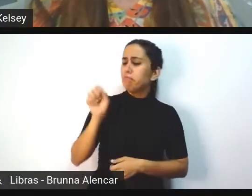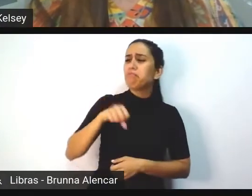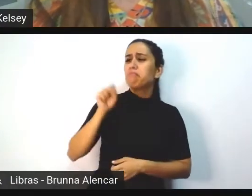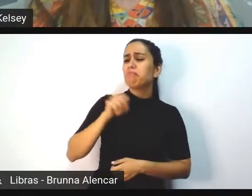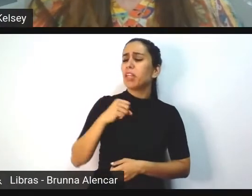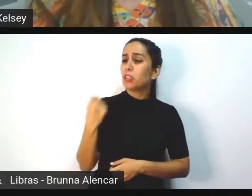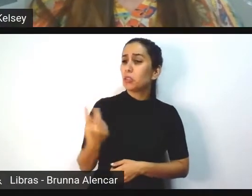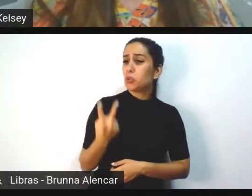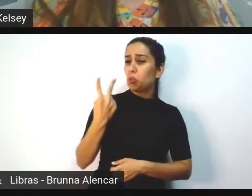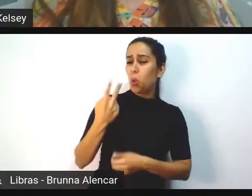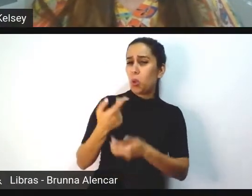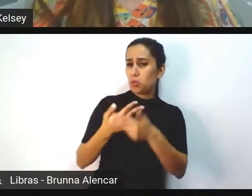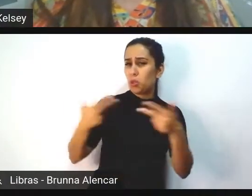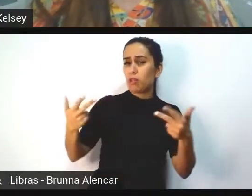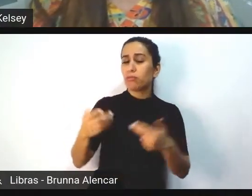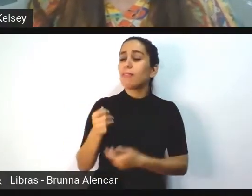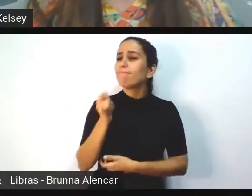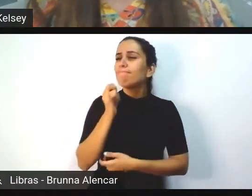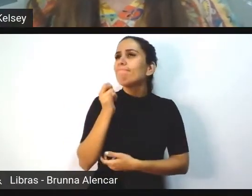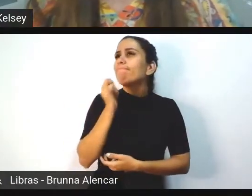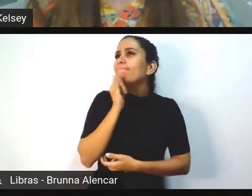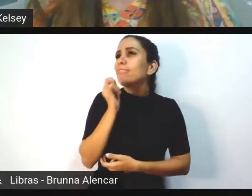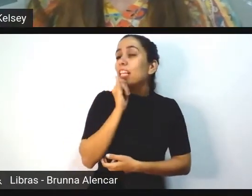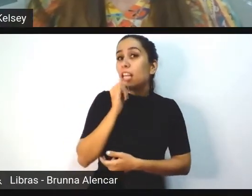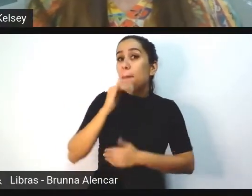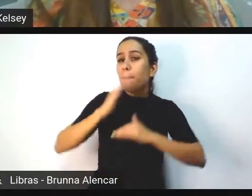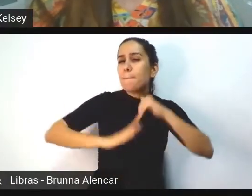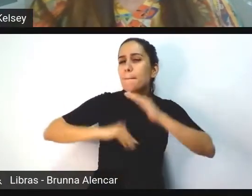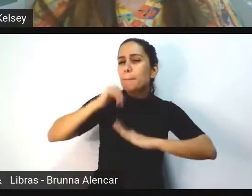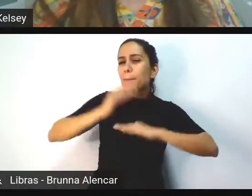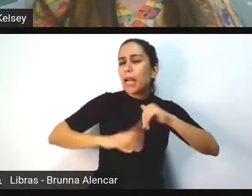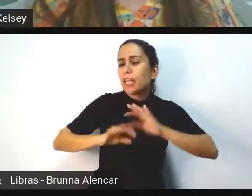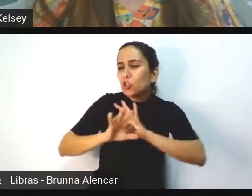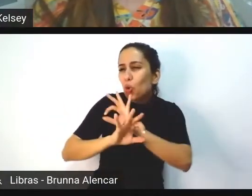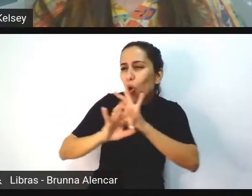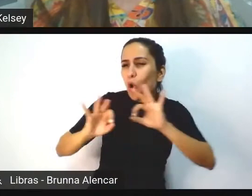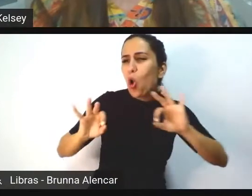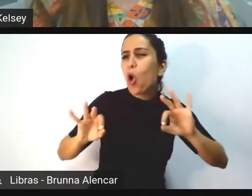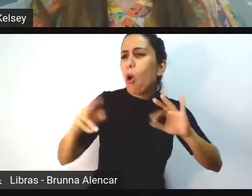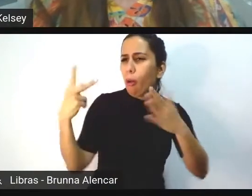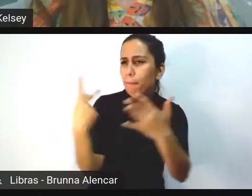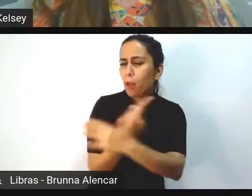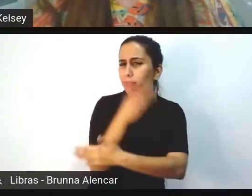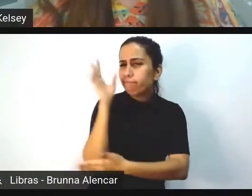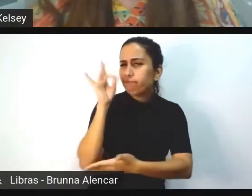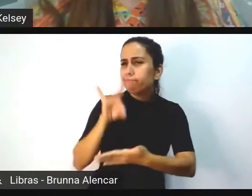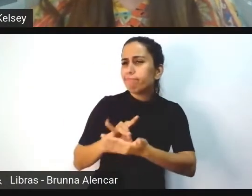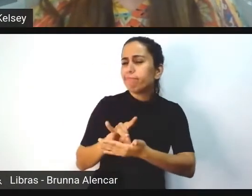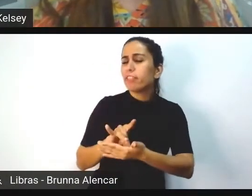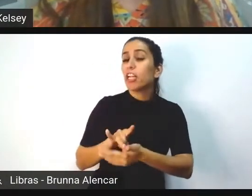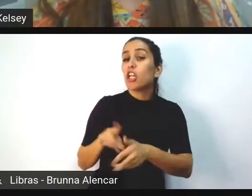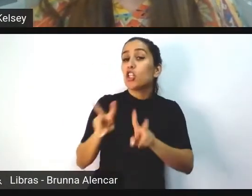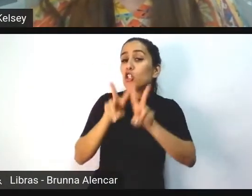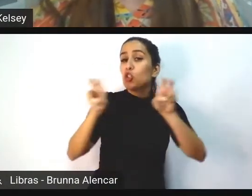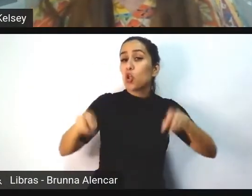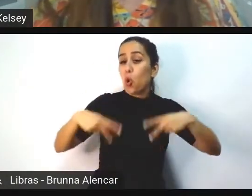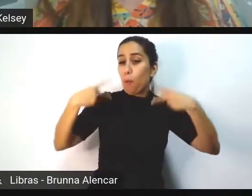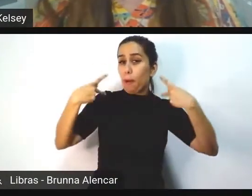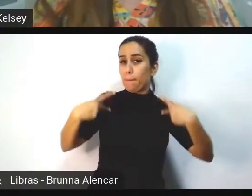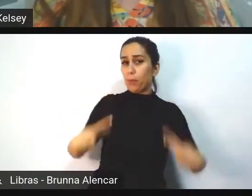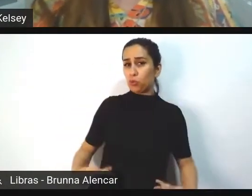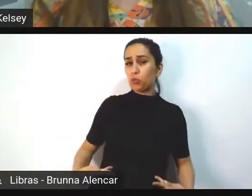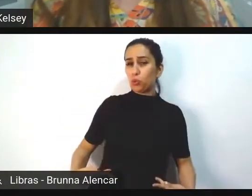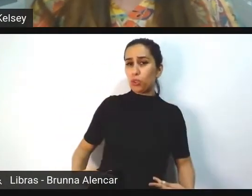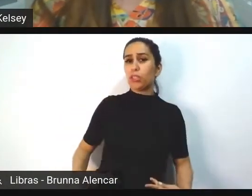Um exemplo prático é de como a postura é persistente num